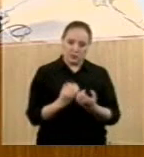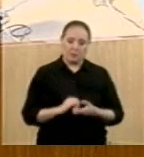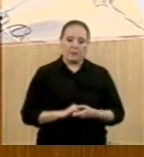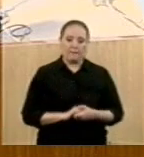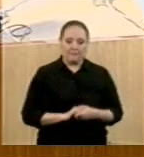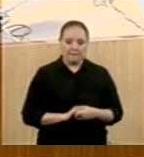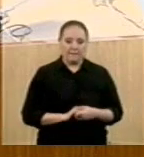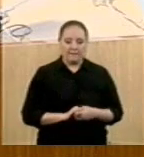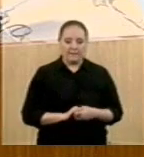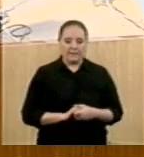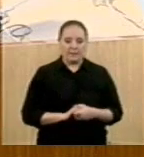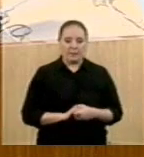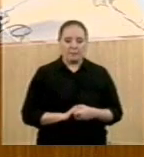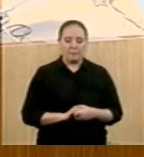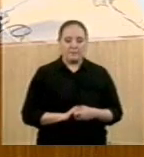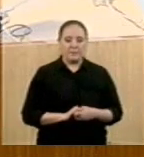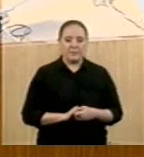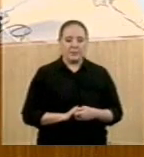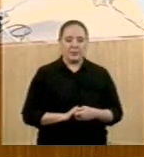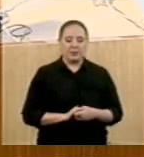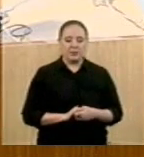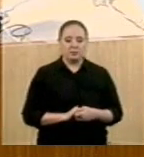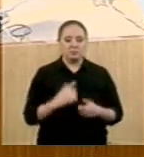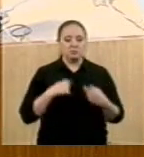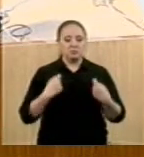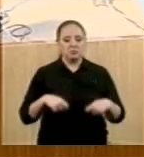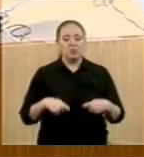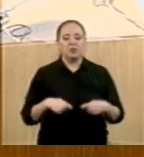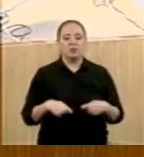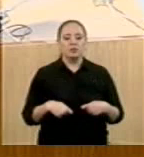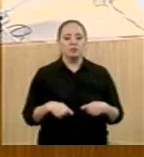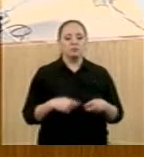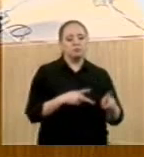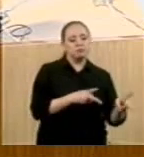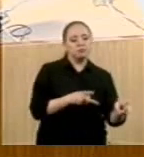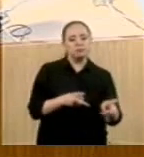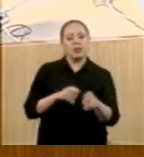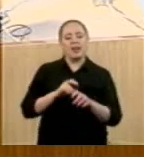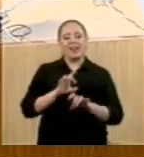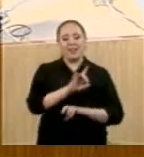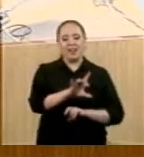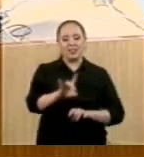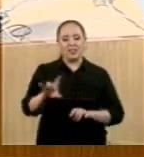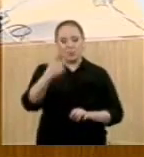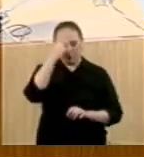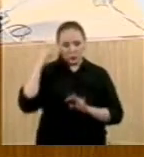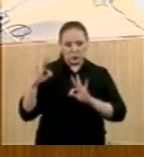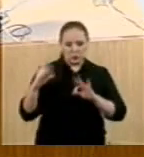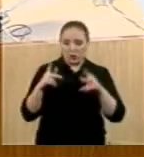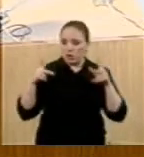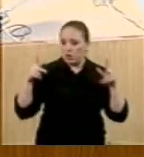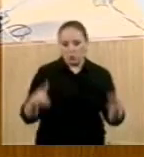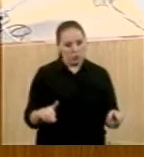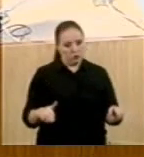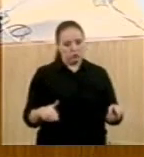Entendo, como assento aqui no meu voto, que é preciso reconhecer a cada um e a todas as pessoas igual